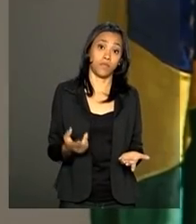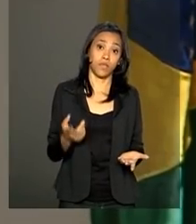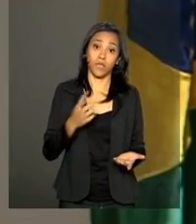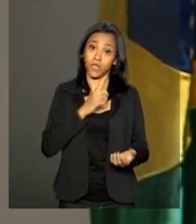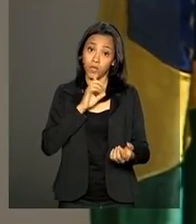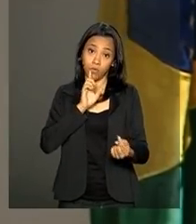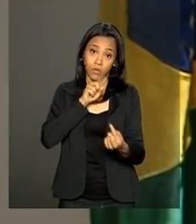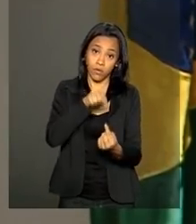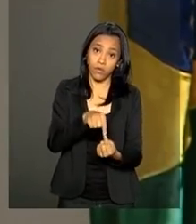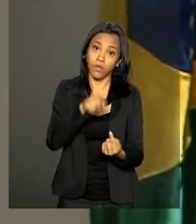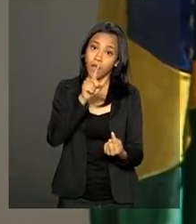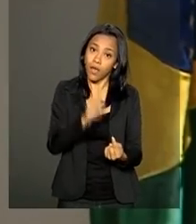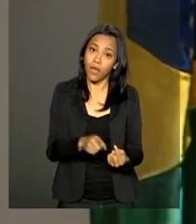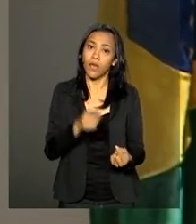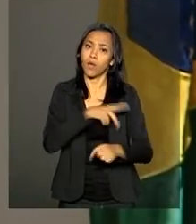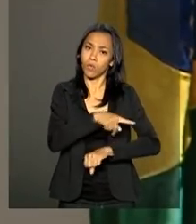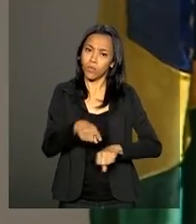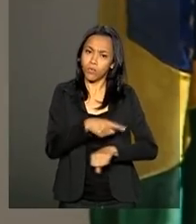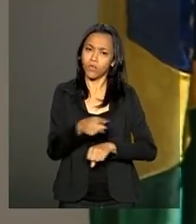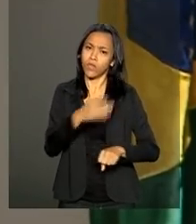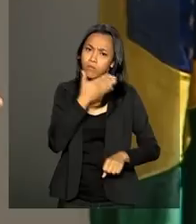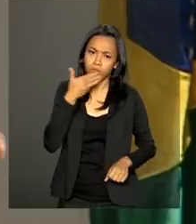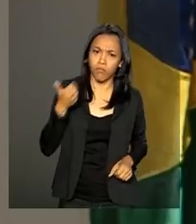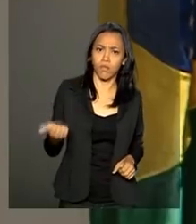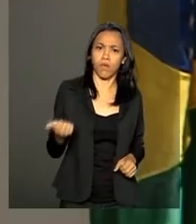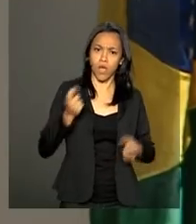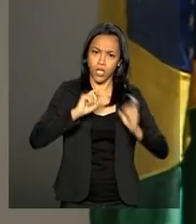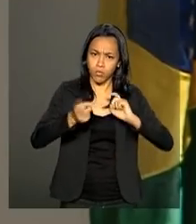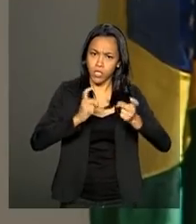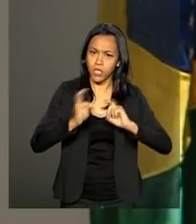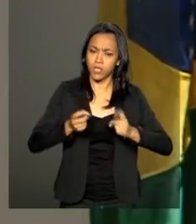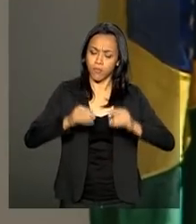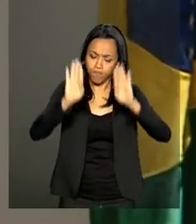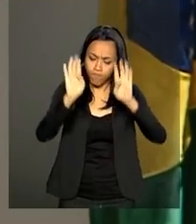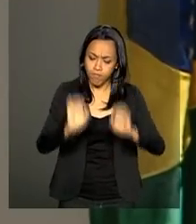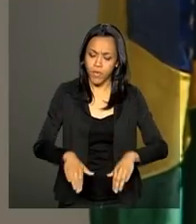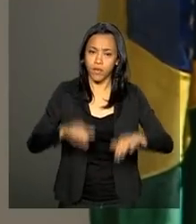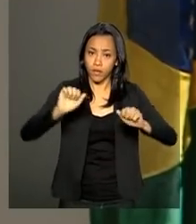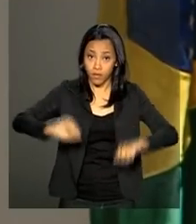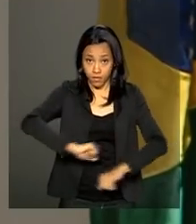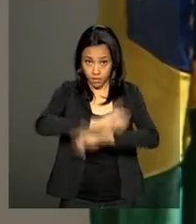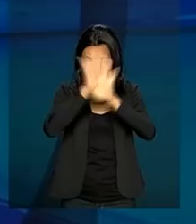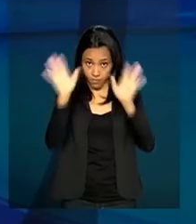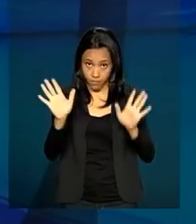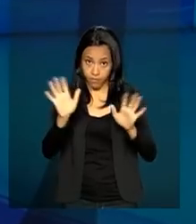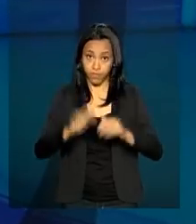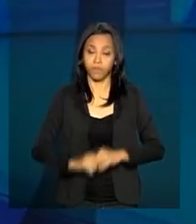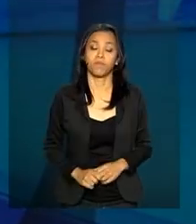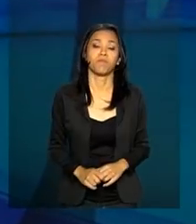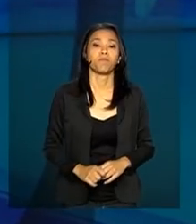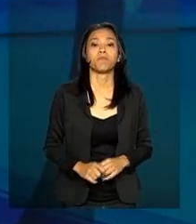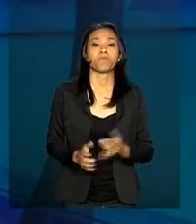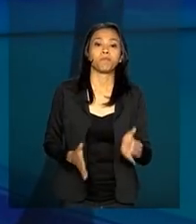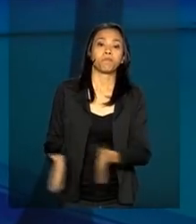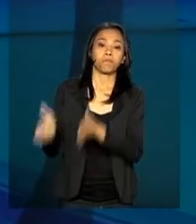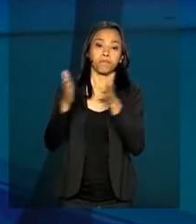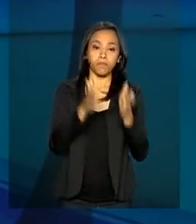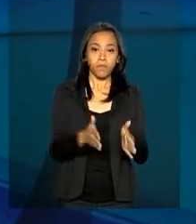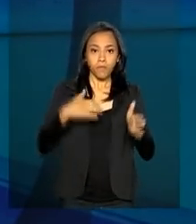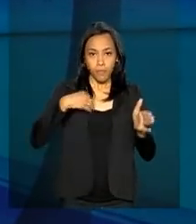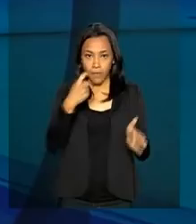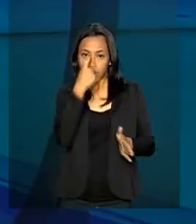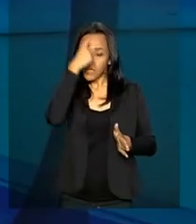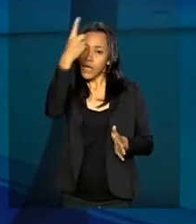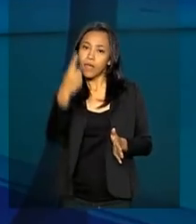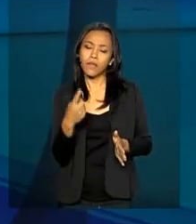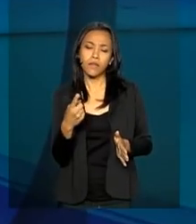Visa construir um estado mais eficiente mais enxuto mais transparente e com a ideia de